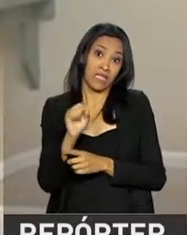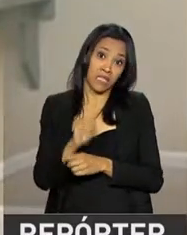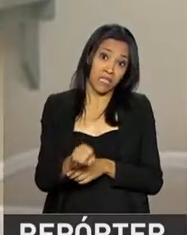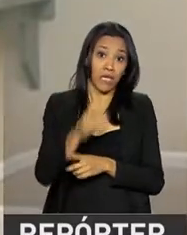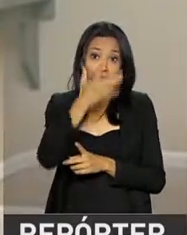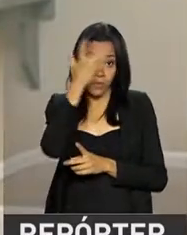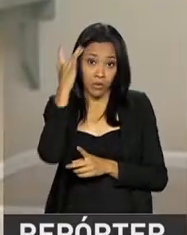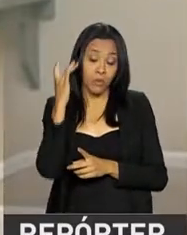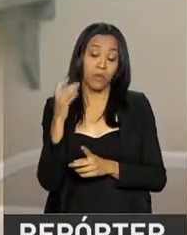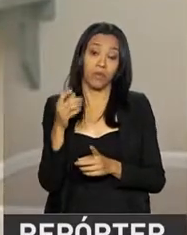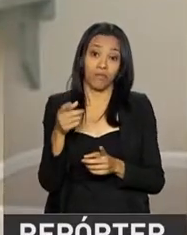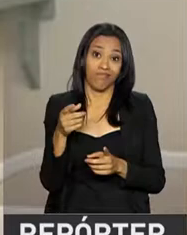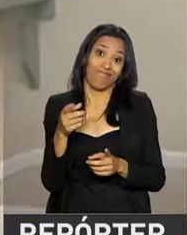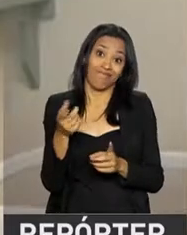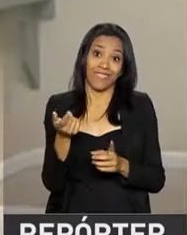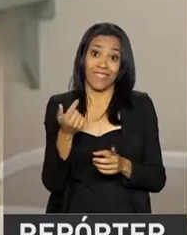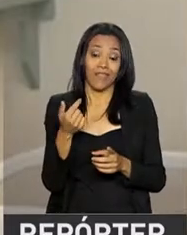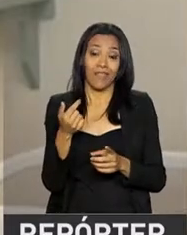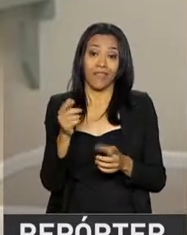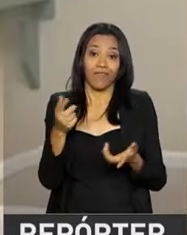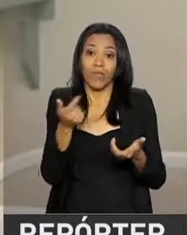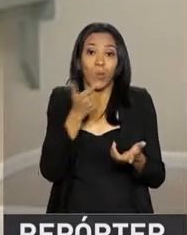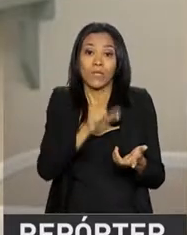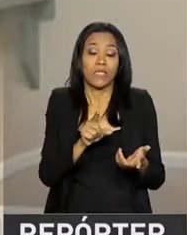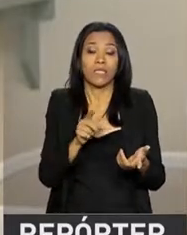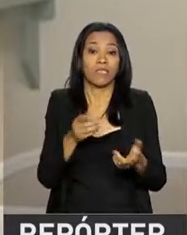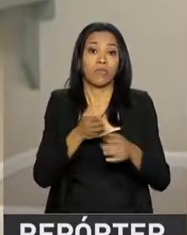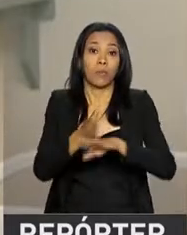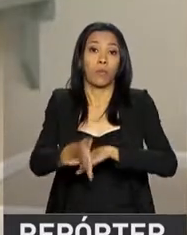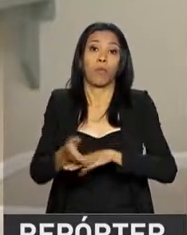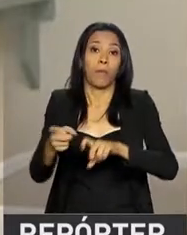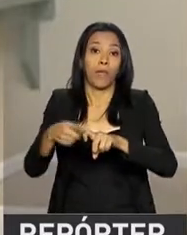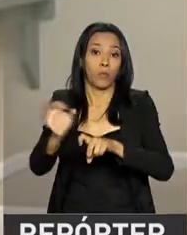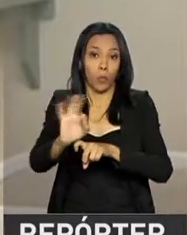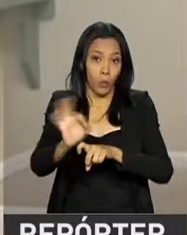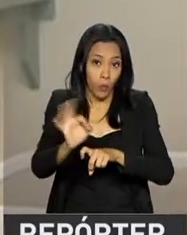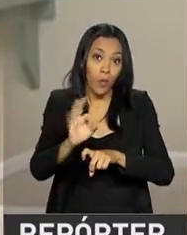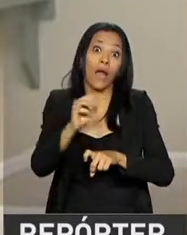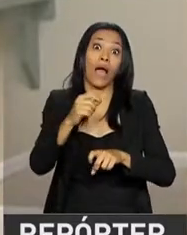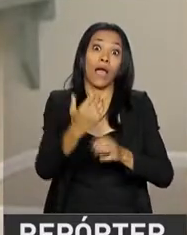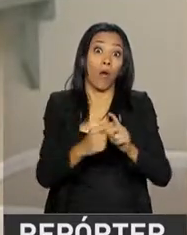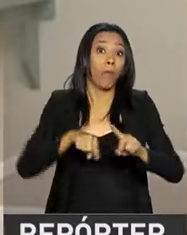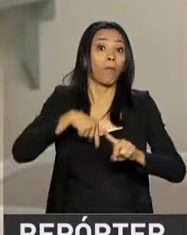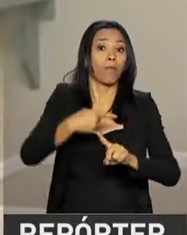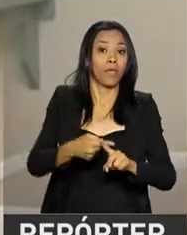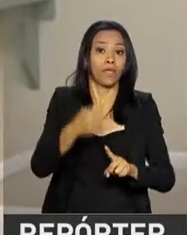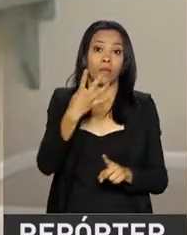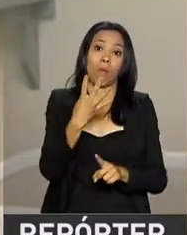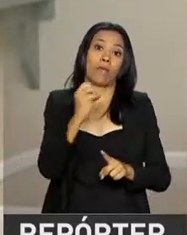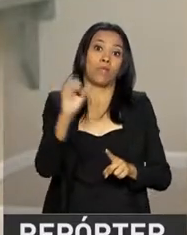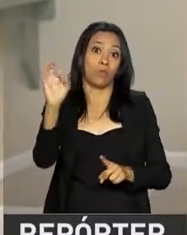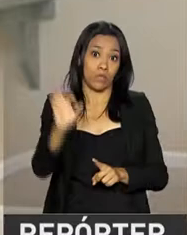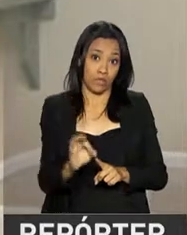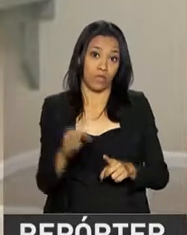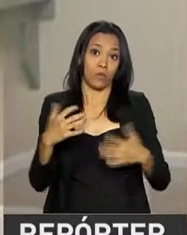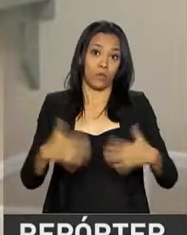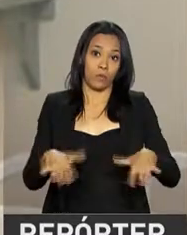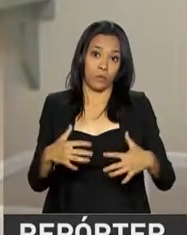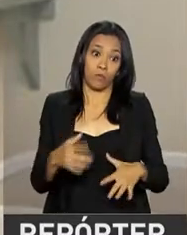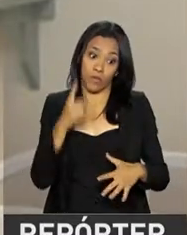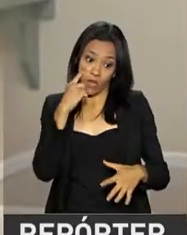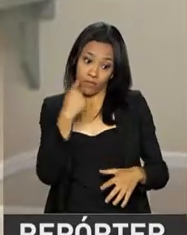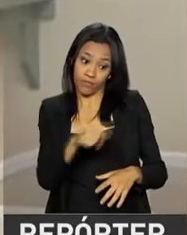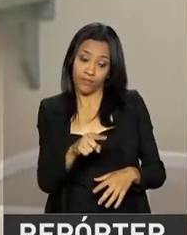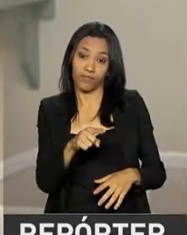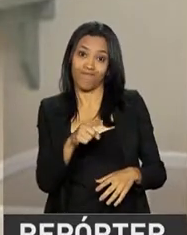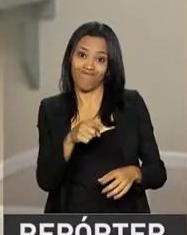passa a ser 40% da chance de falecer dessa doença. Então nós temos um divisor de águas. A biópsia vem